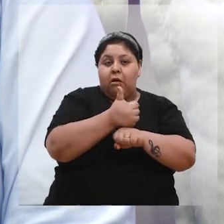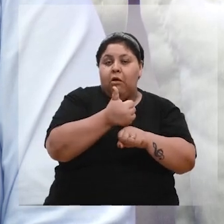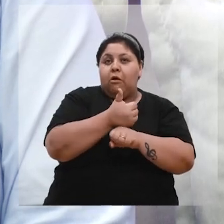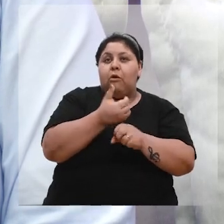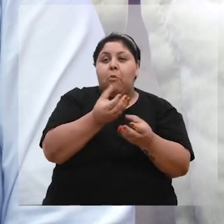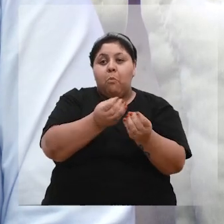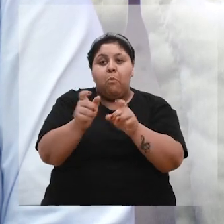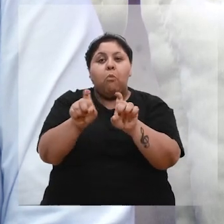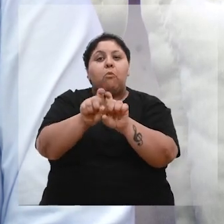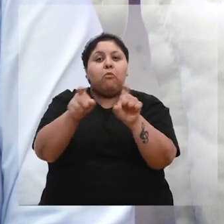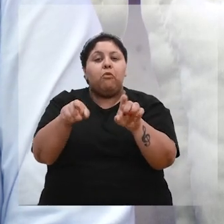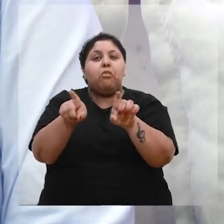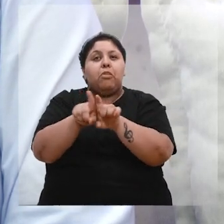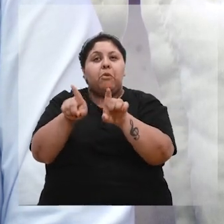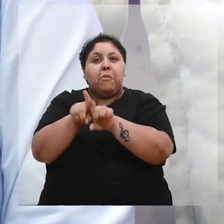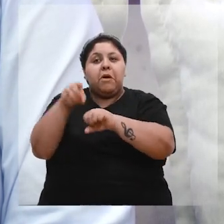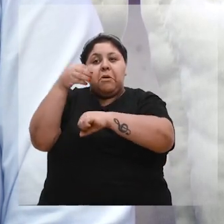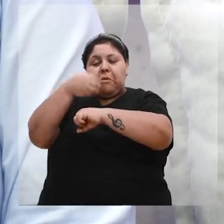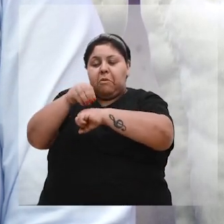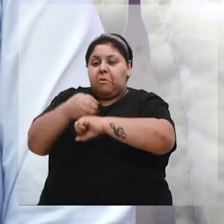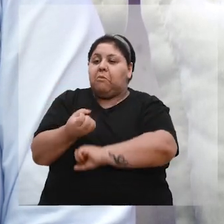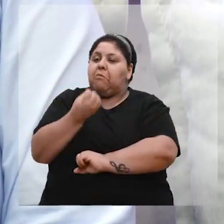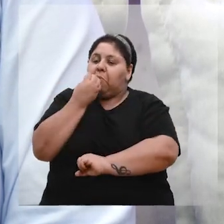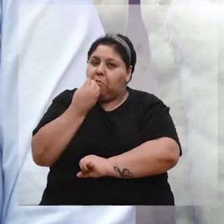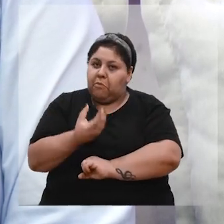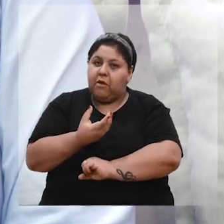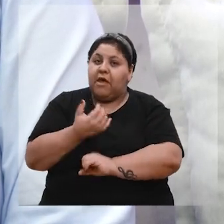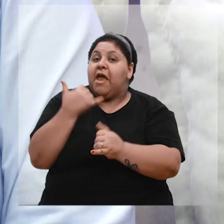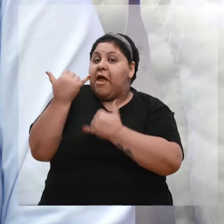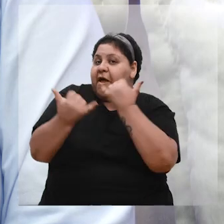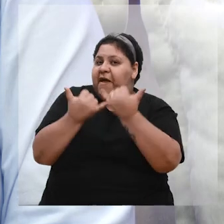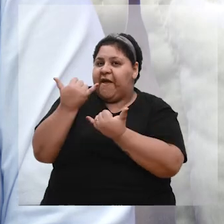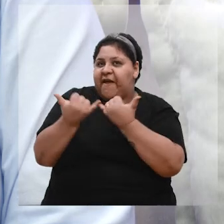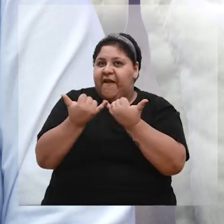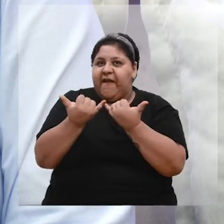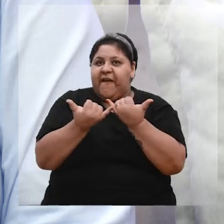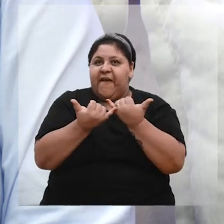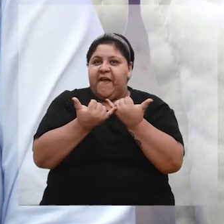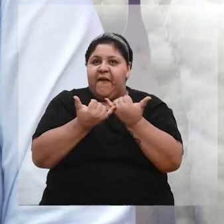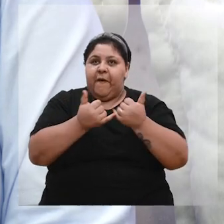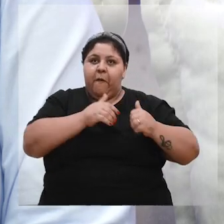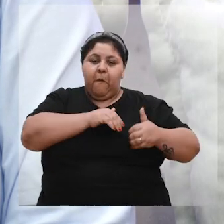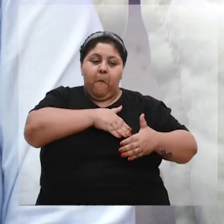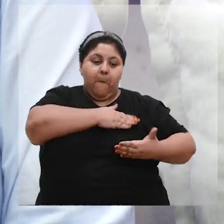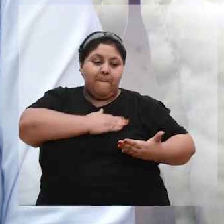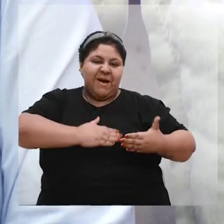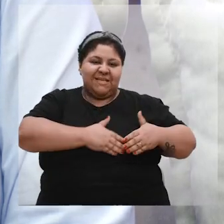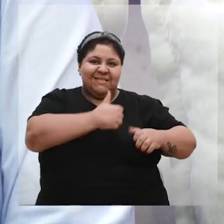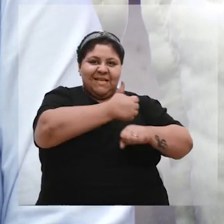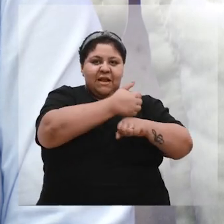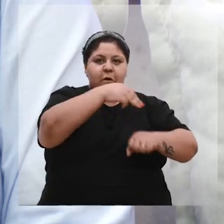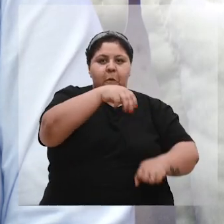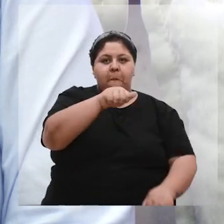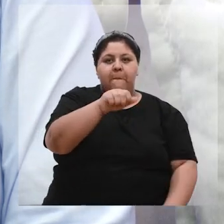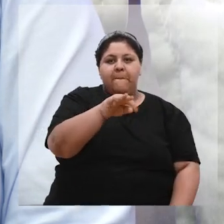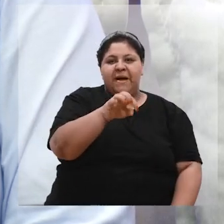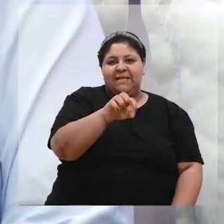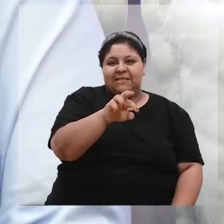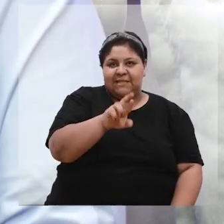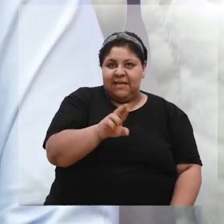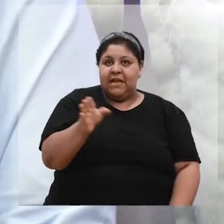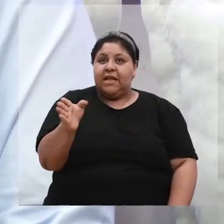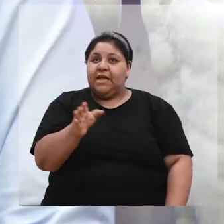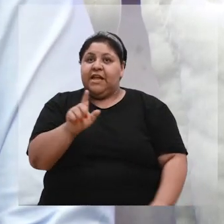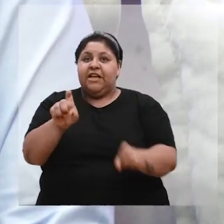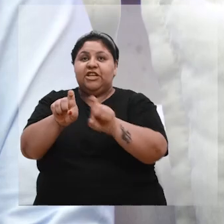mastologista. Muitos ginecos também, eles orientam isso é bem importante. Eu brinco que masto e gineco trabalham em conjunto, né? Eles,